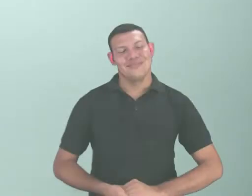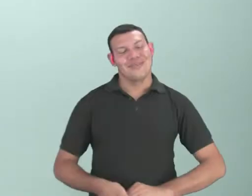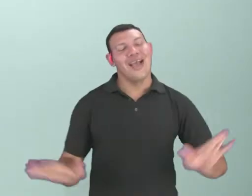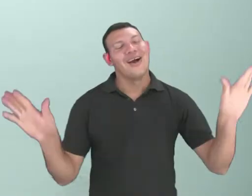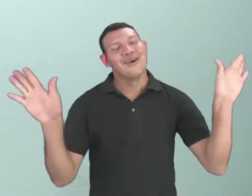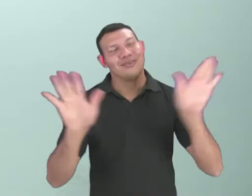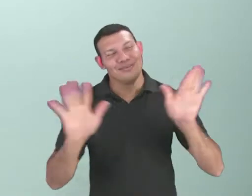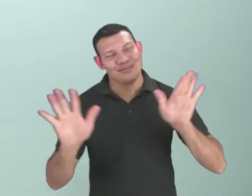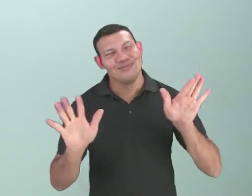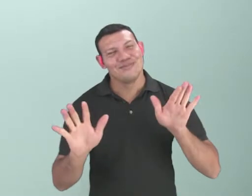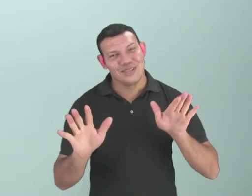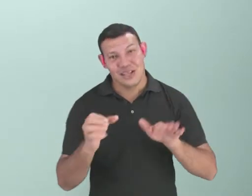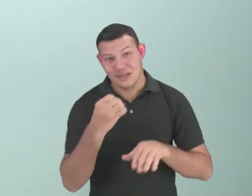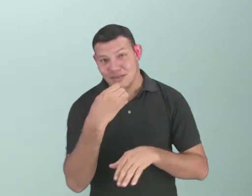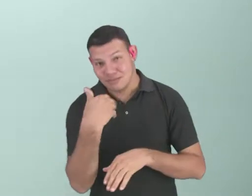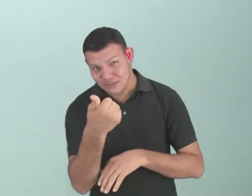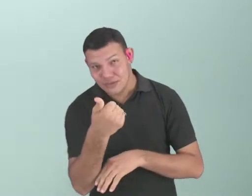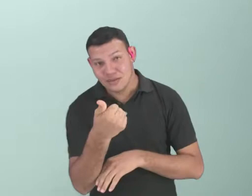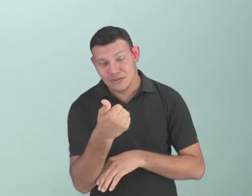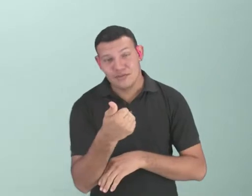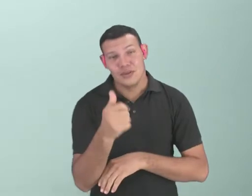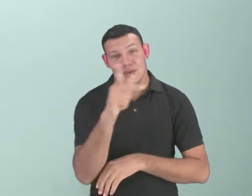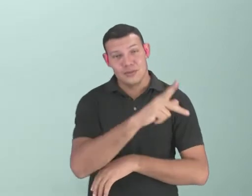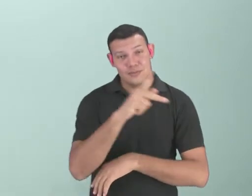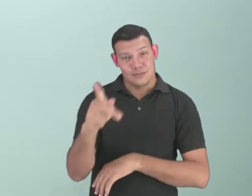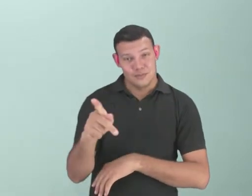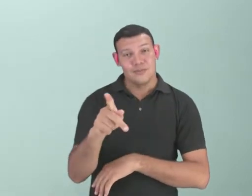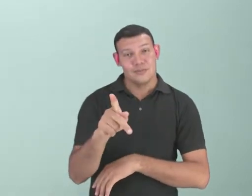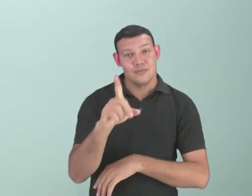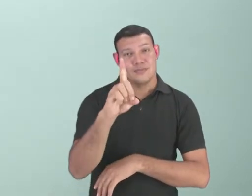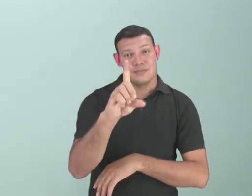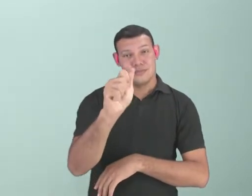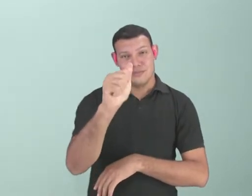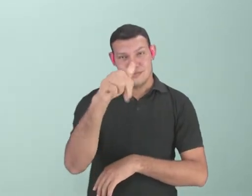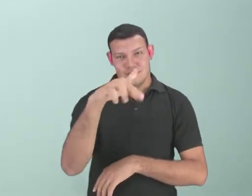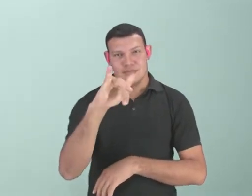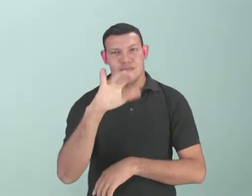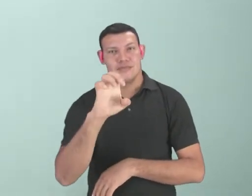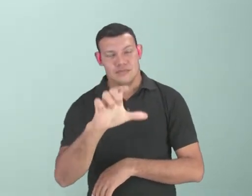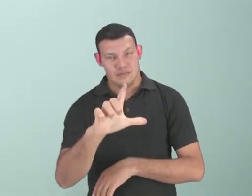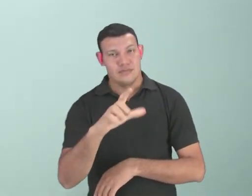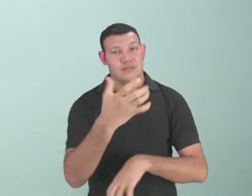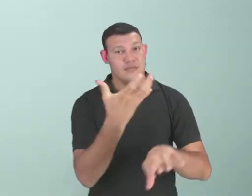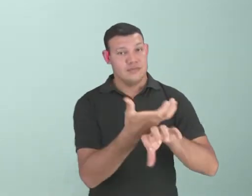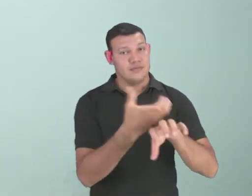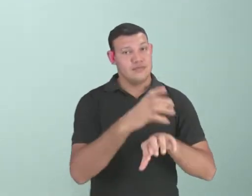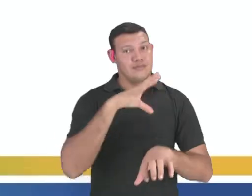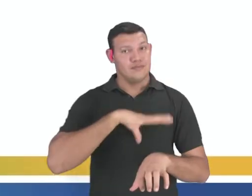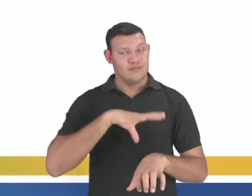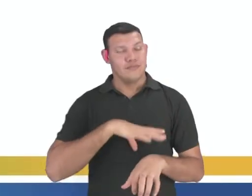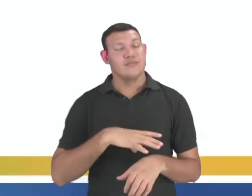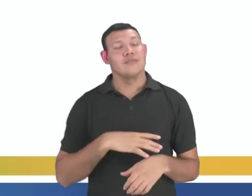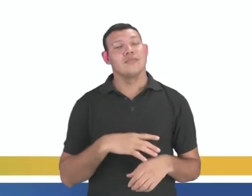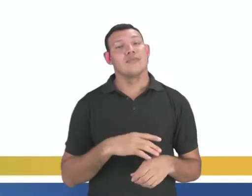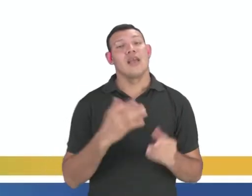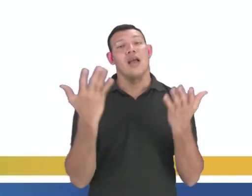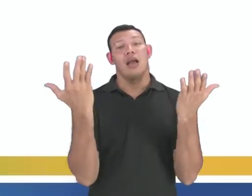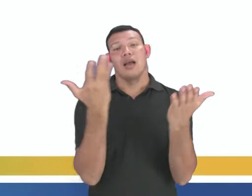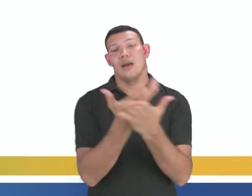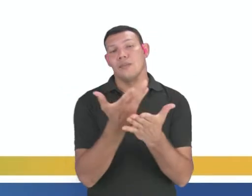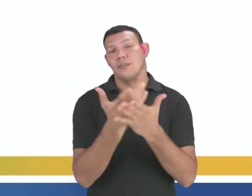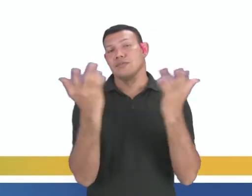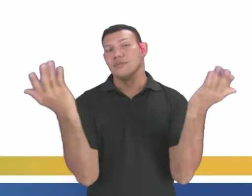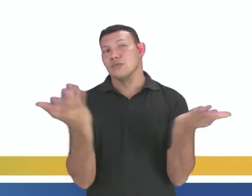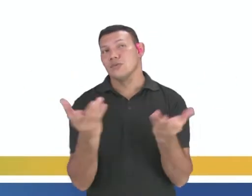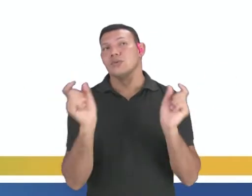E aí, moçada, eu sou o professor Daniel Lopes de Língua Portuguesa. A aula de hoje vai ser sobre fato e opinião no gênero artigo